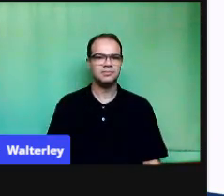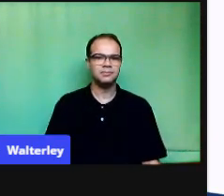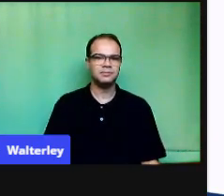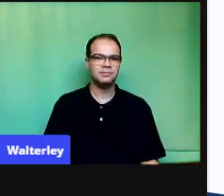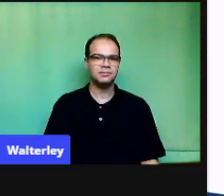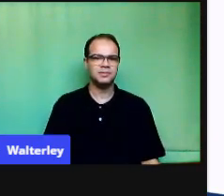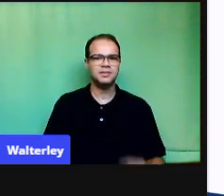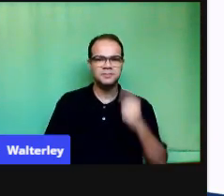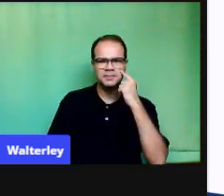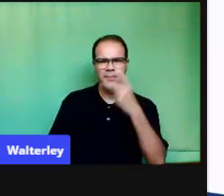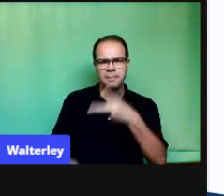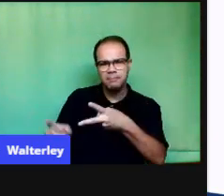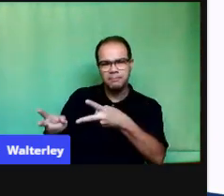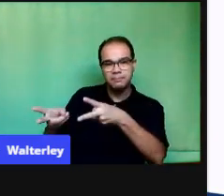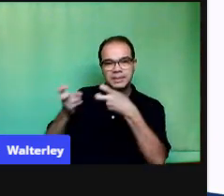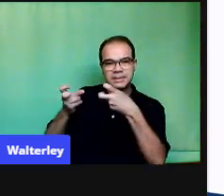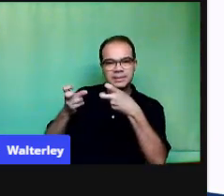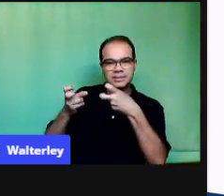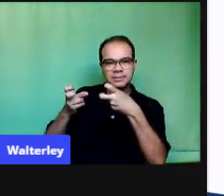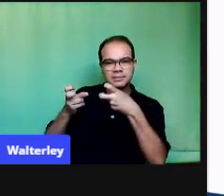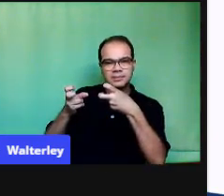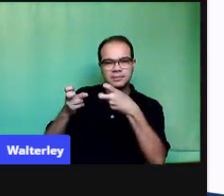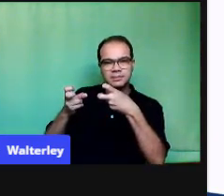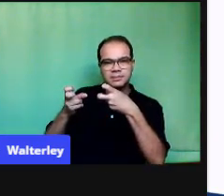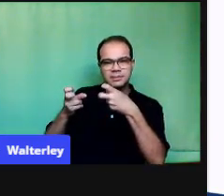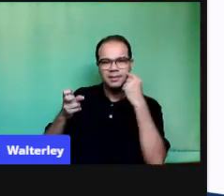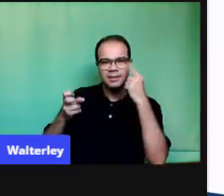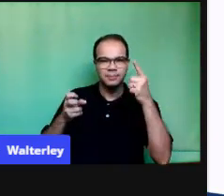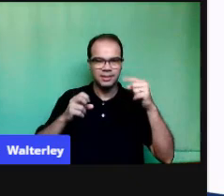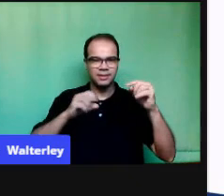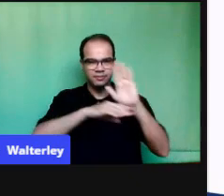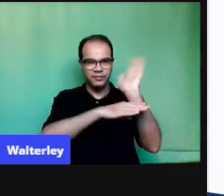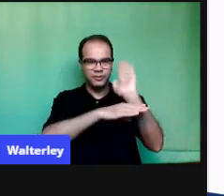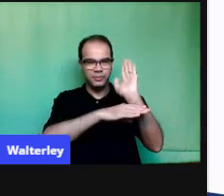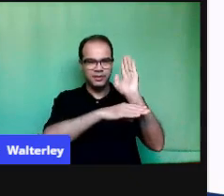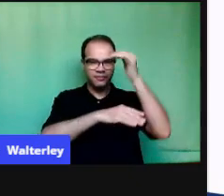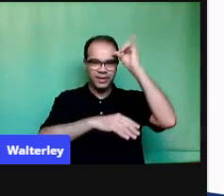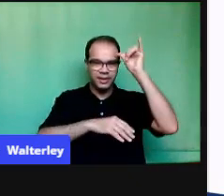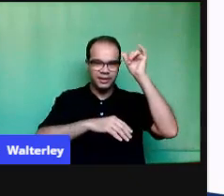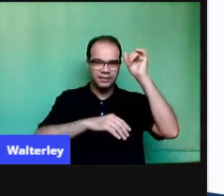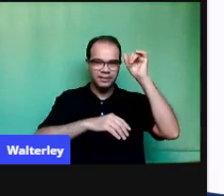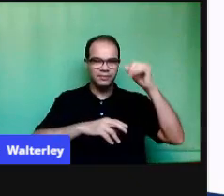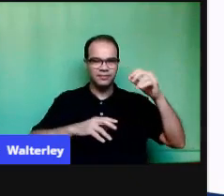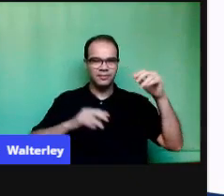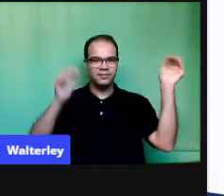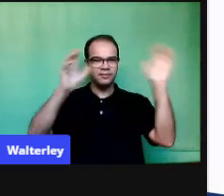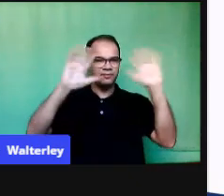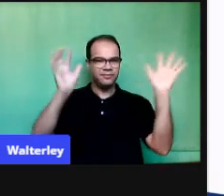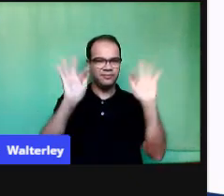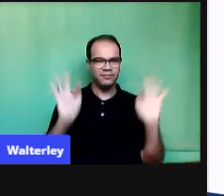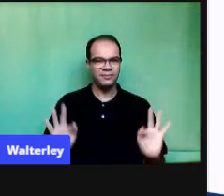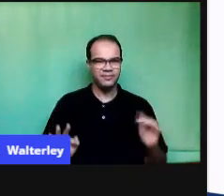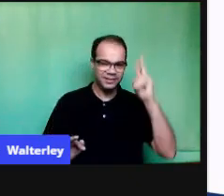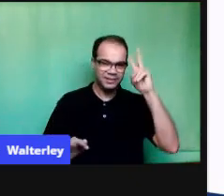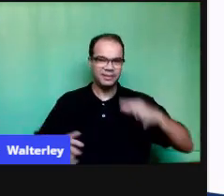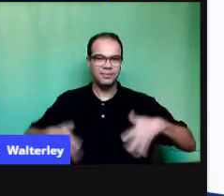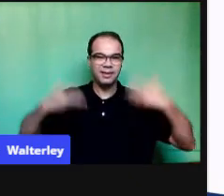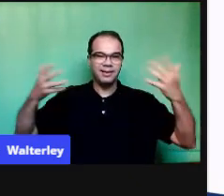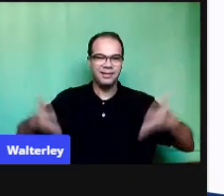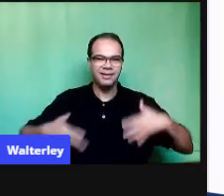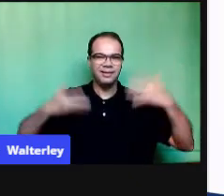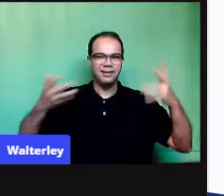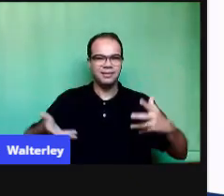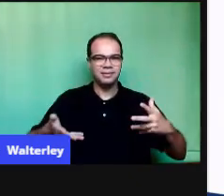estado mental, que aqueles animais que estavam dentro do estábulo durante 6 meses, lá dentro do estábulo, eles vão